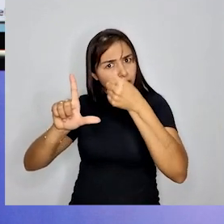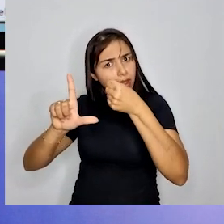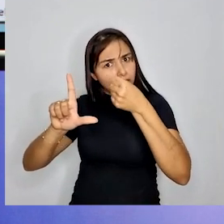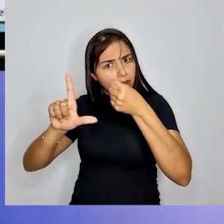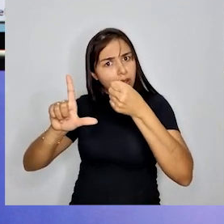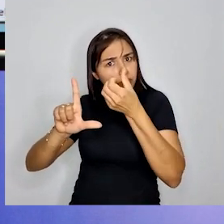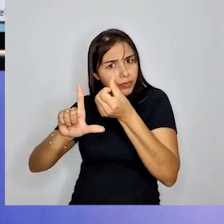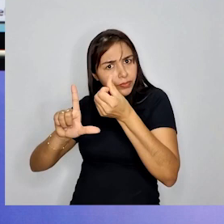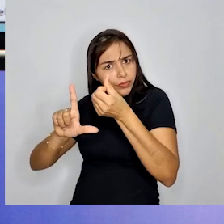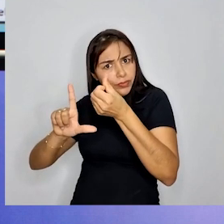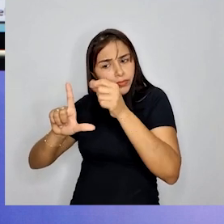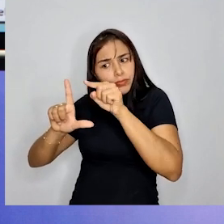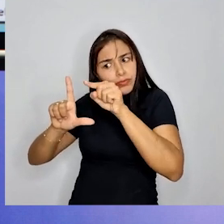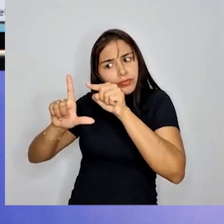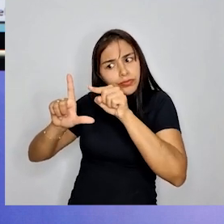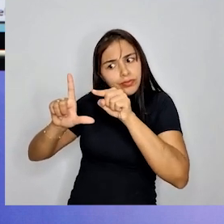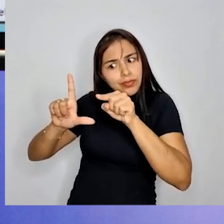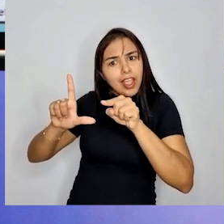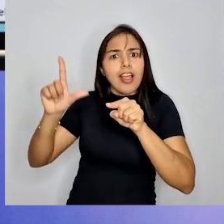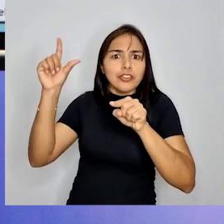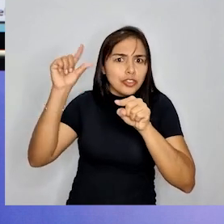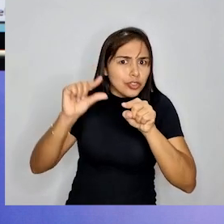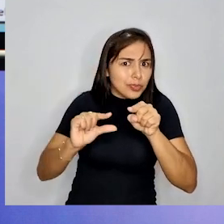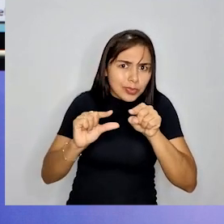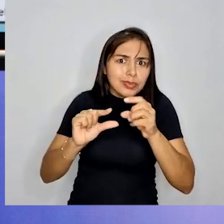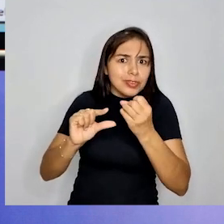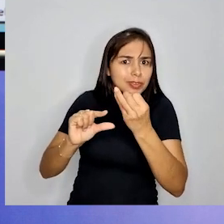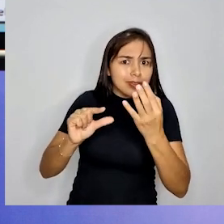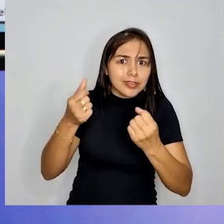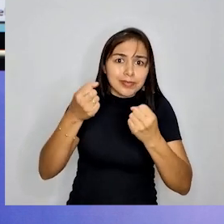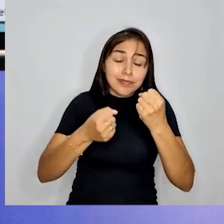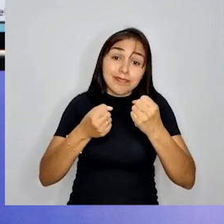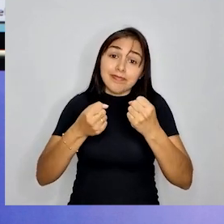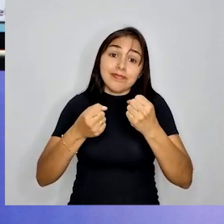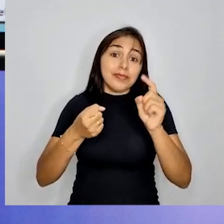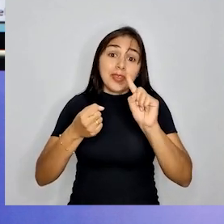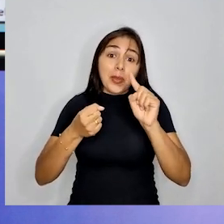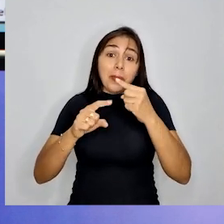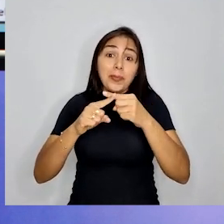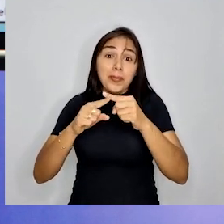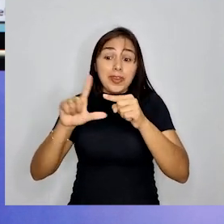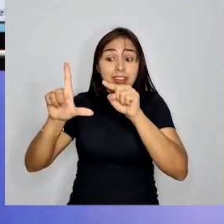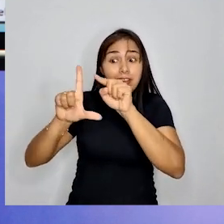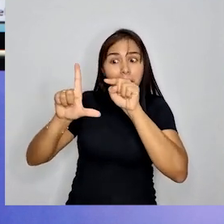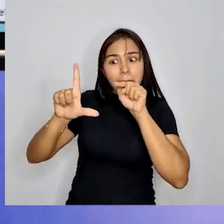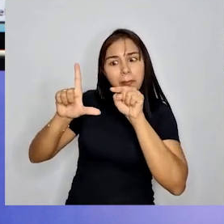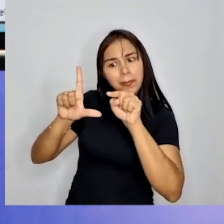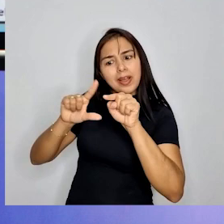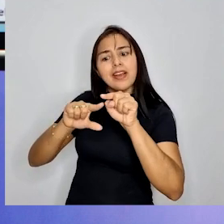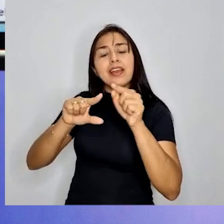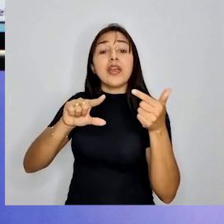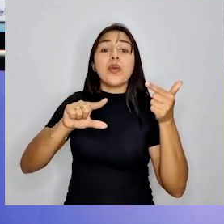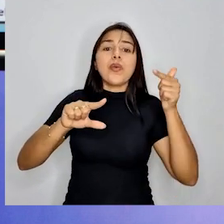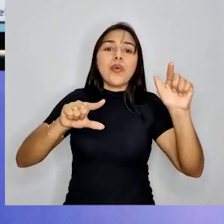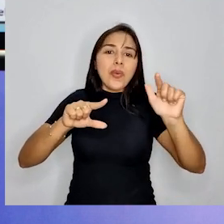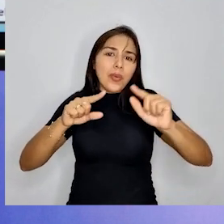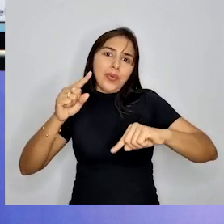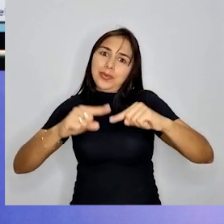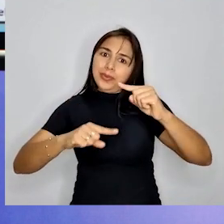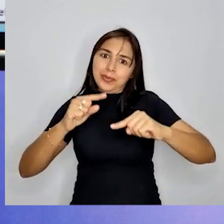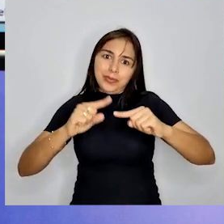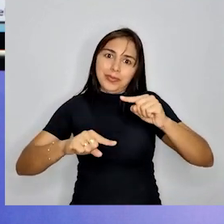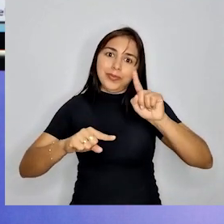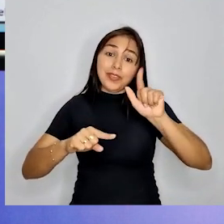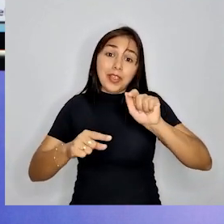e seguir nessa linha você pensar baixou aqui depois foi para três mas na verdade esse três ele já tá representando